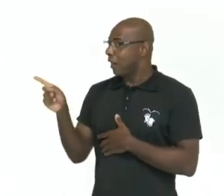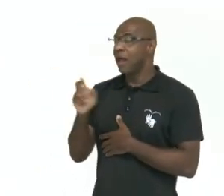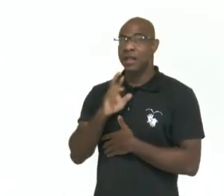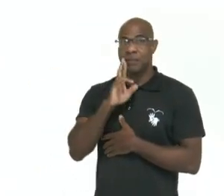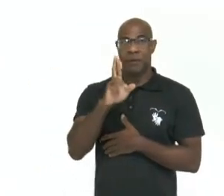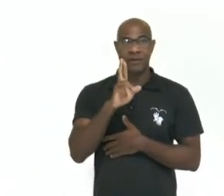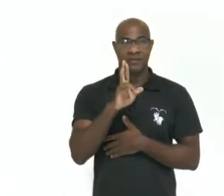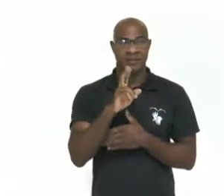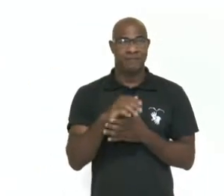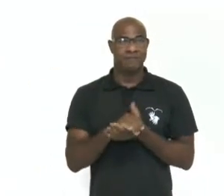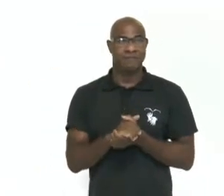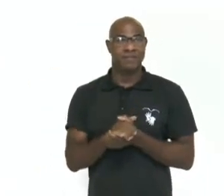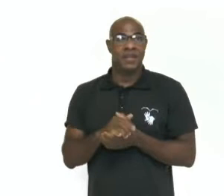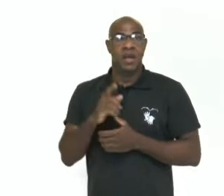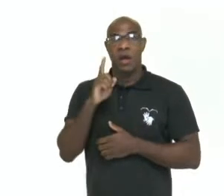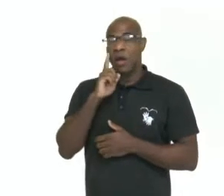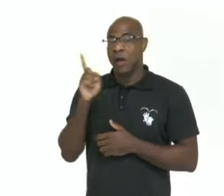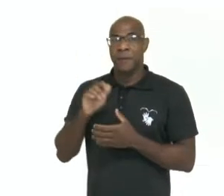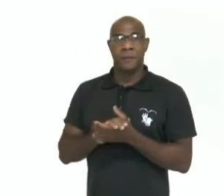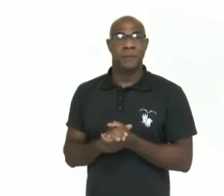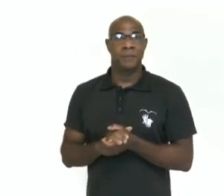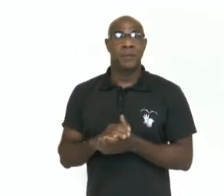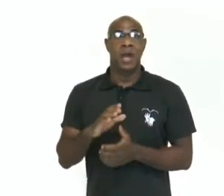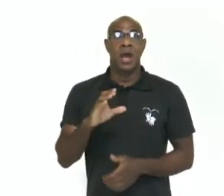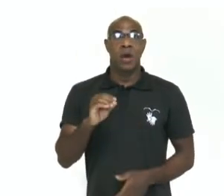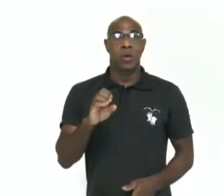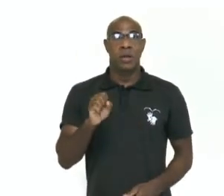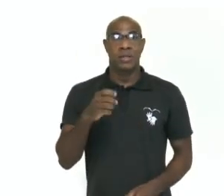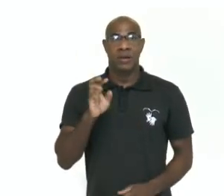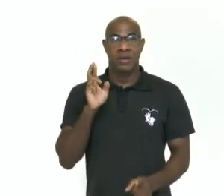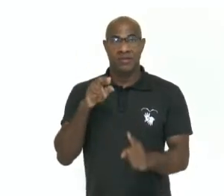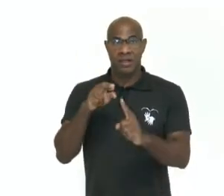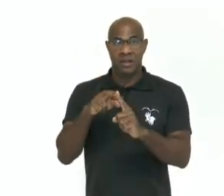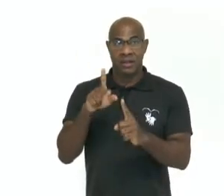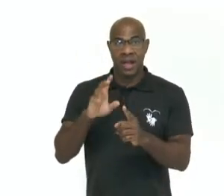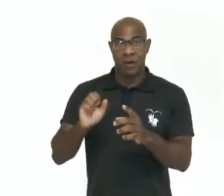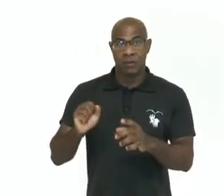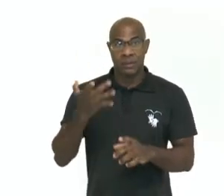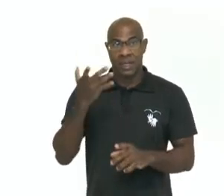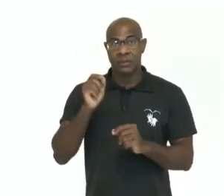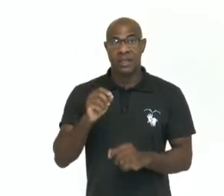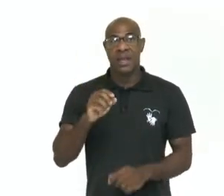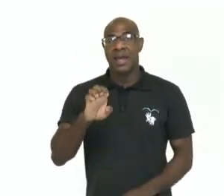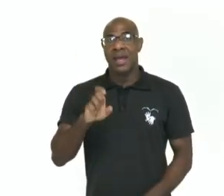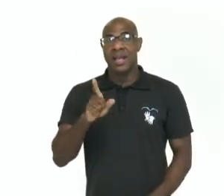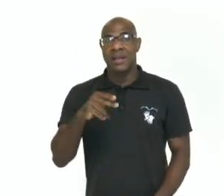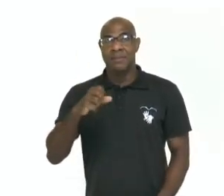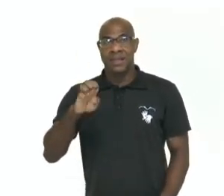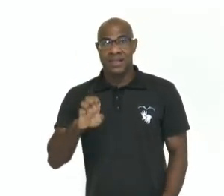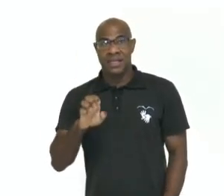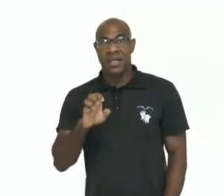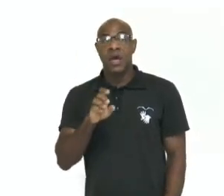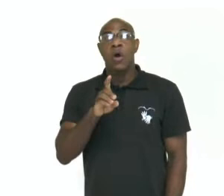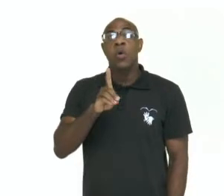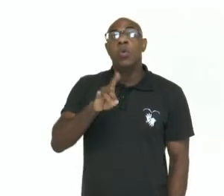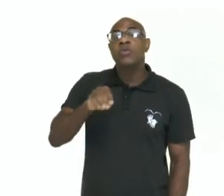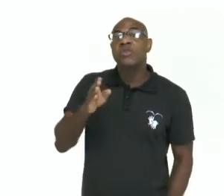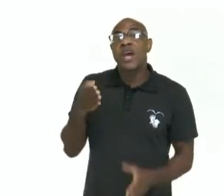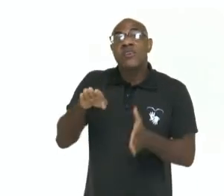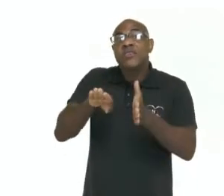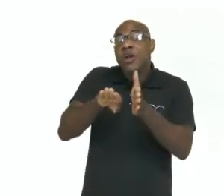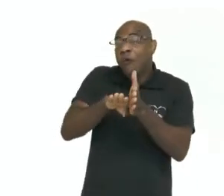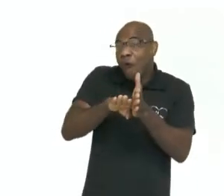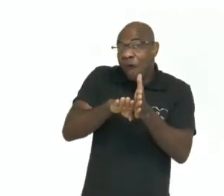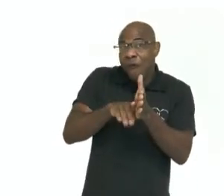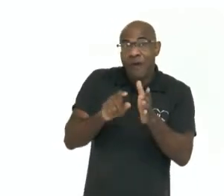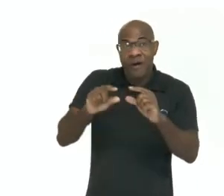então. Olha lá então, a coesão referencial ocorre por elipse em um dia chegou, né?